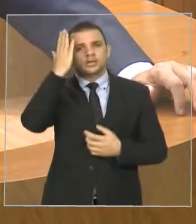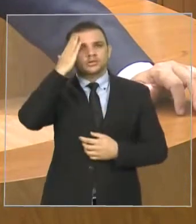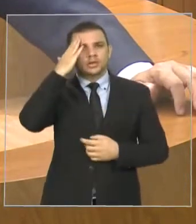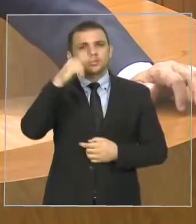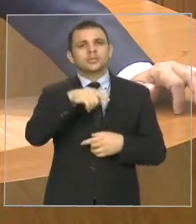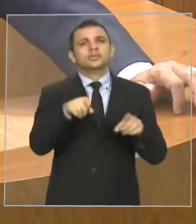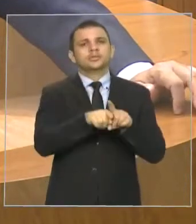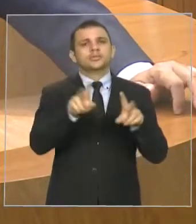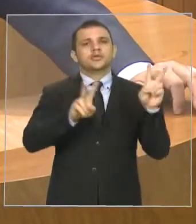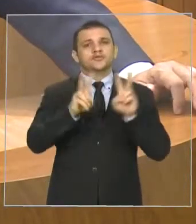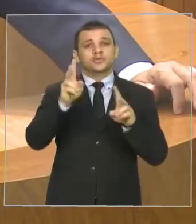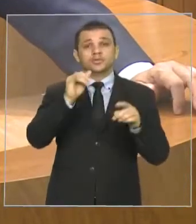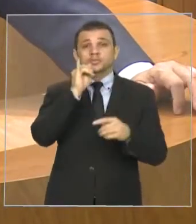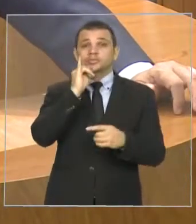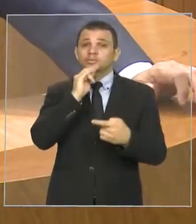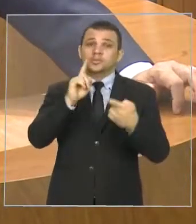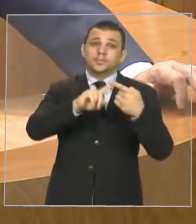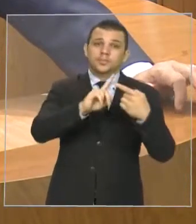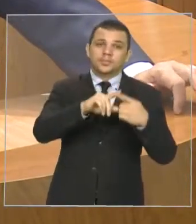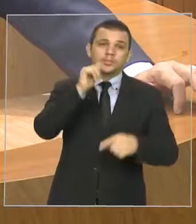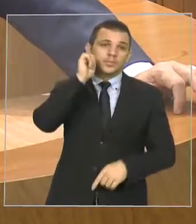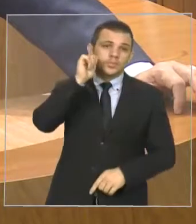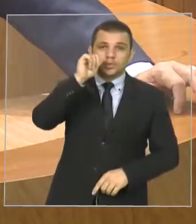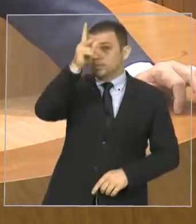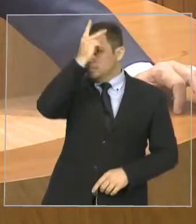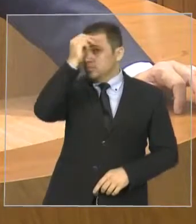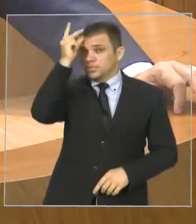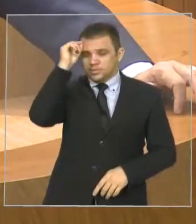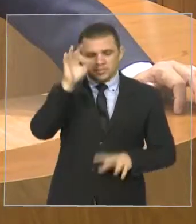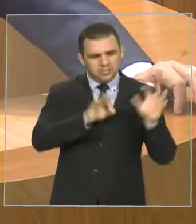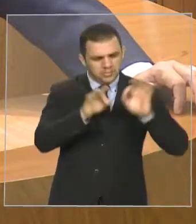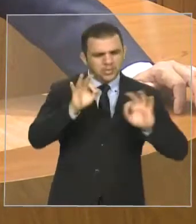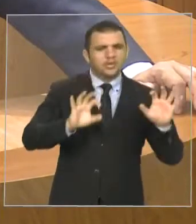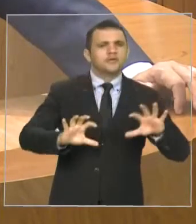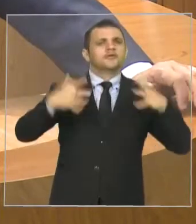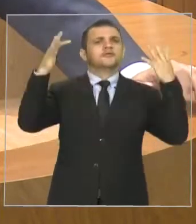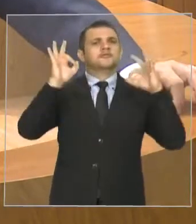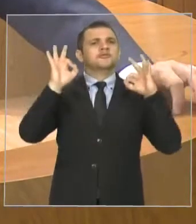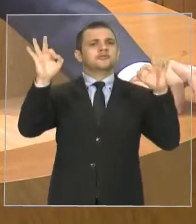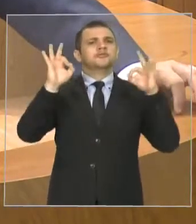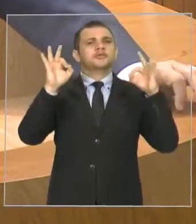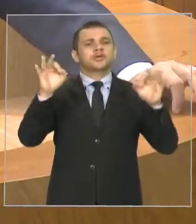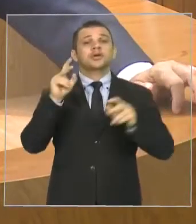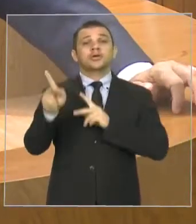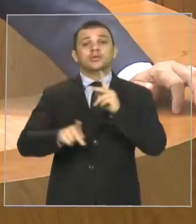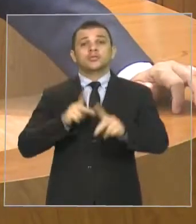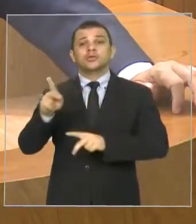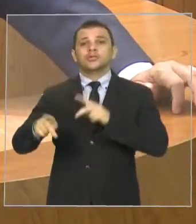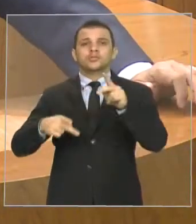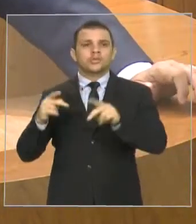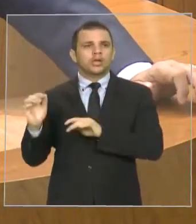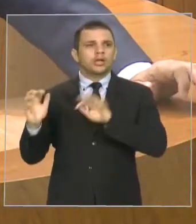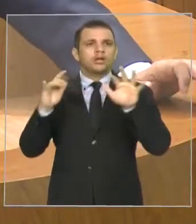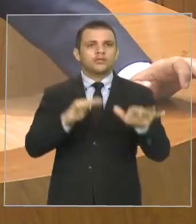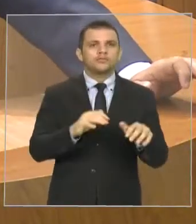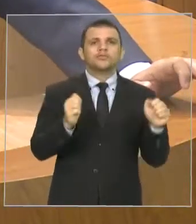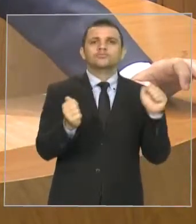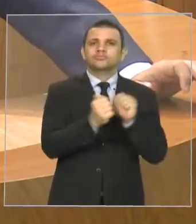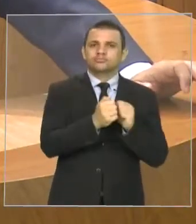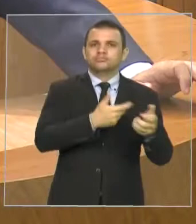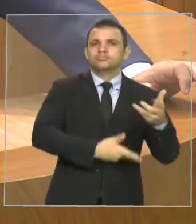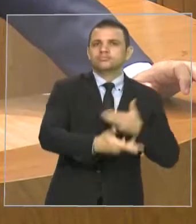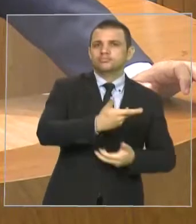tarde fez um carnaval muito festivo ea população compartilhou com ela nesse momento